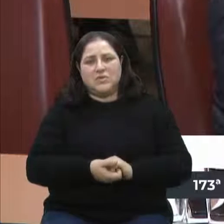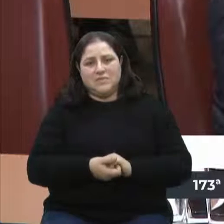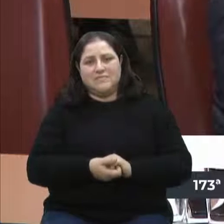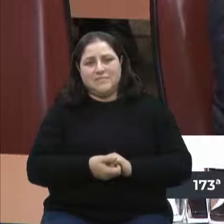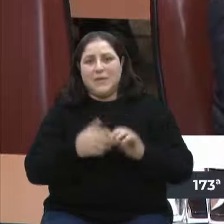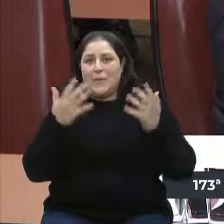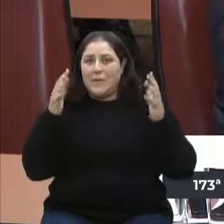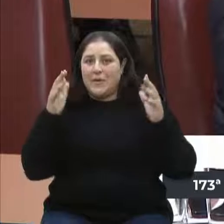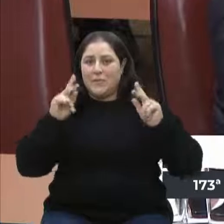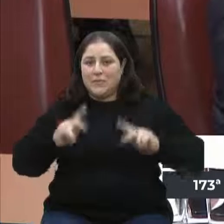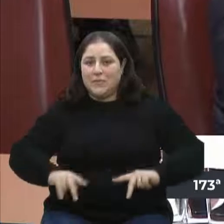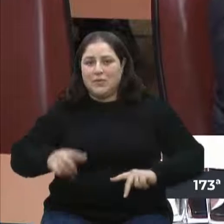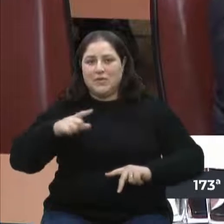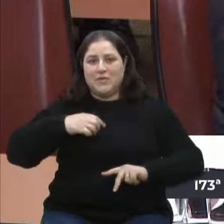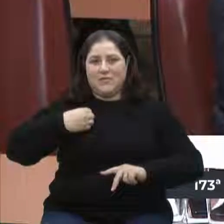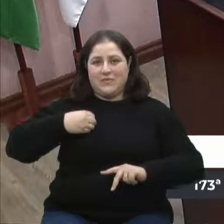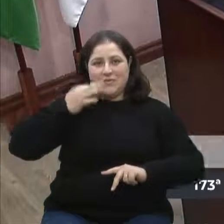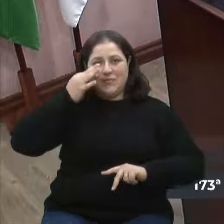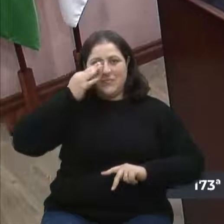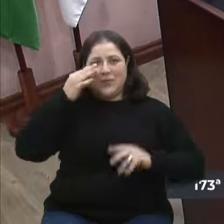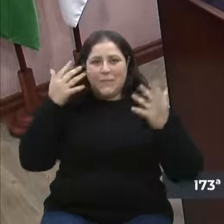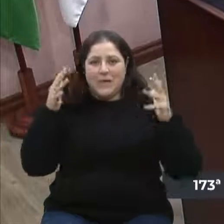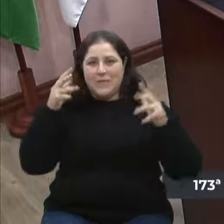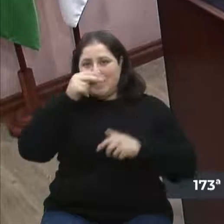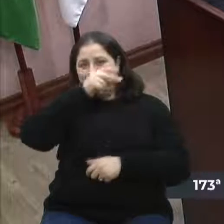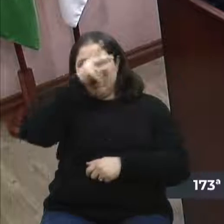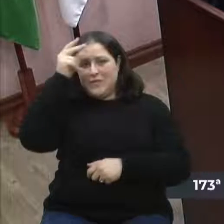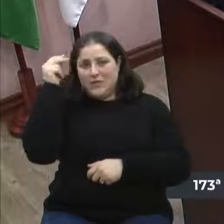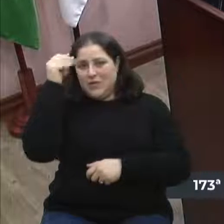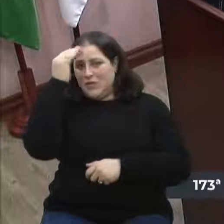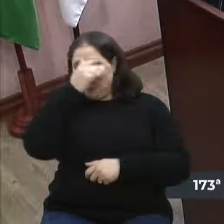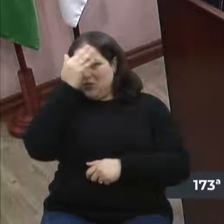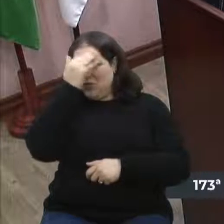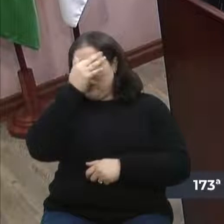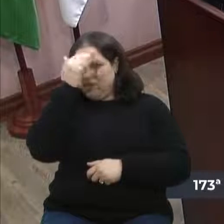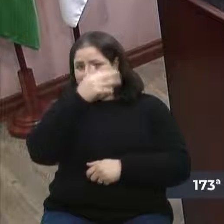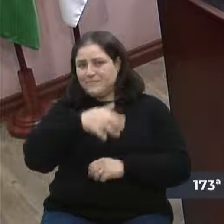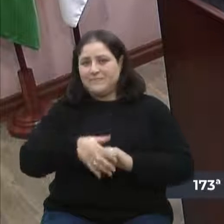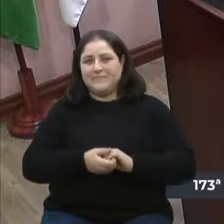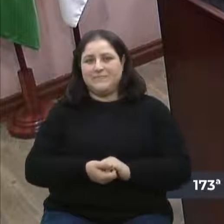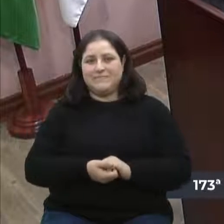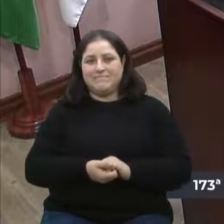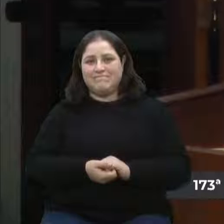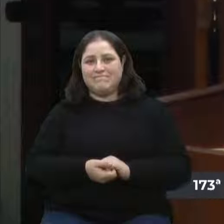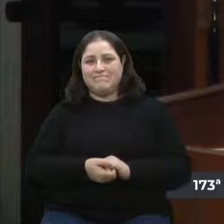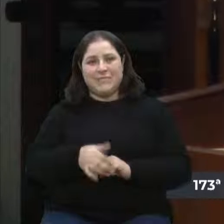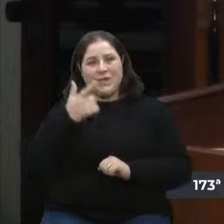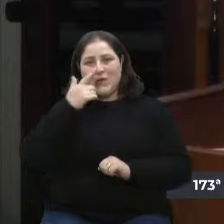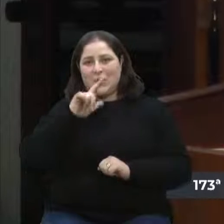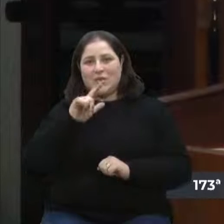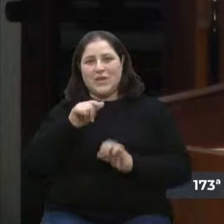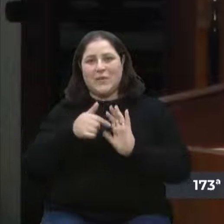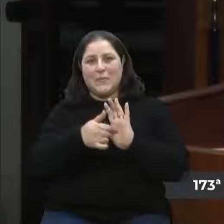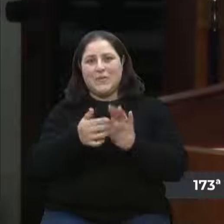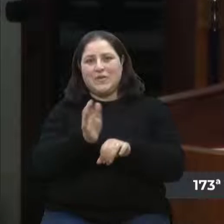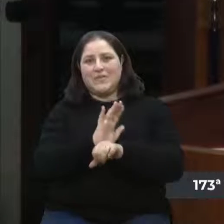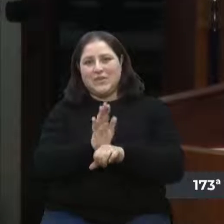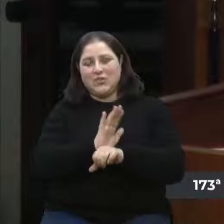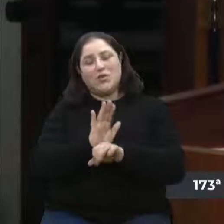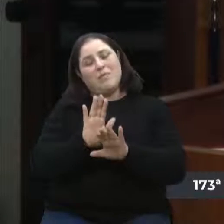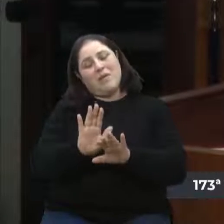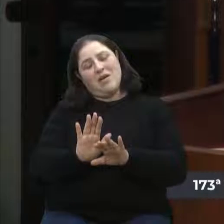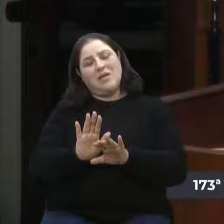dar muito certo. Parabéns ao prefeito Adiló. Então, não vai dar para passar um videozinho que eu tinha, mas, de